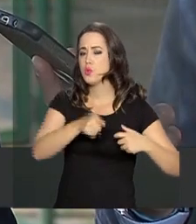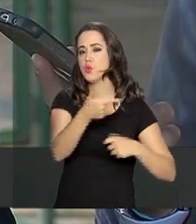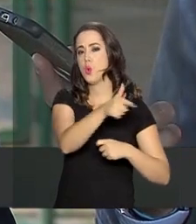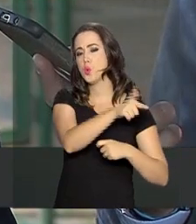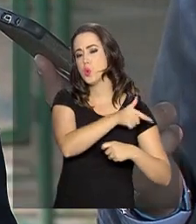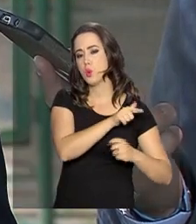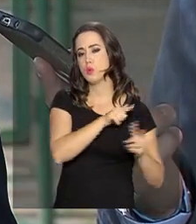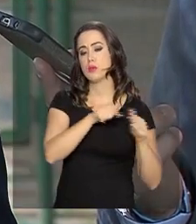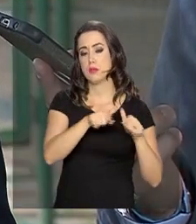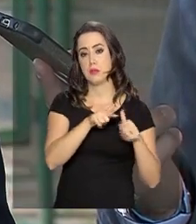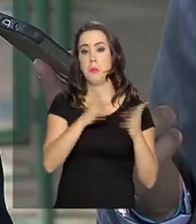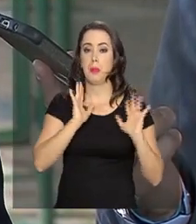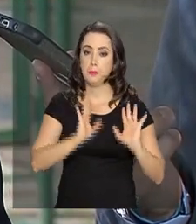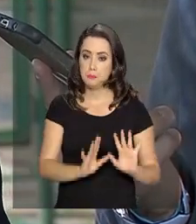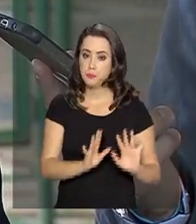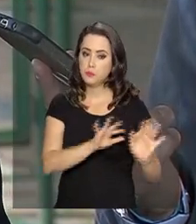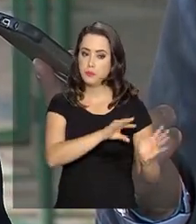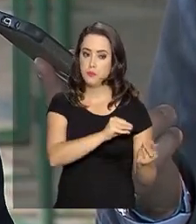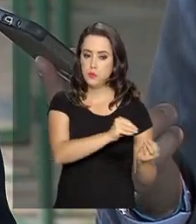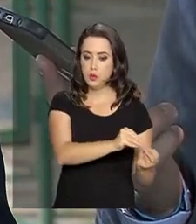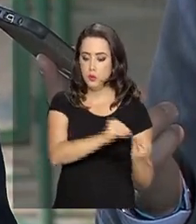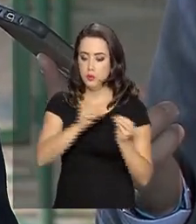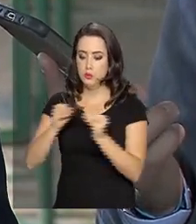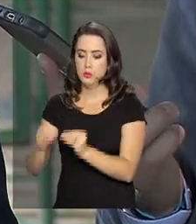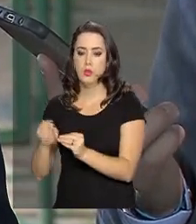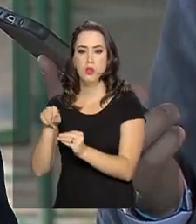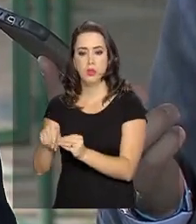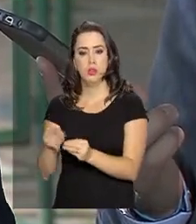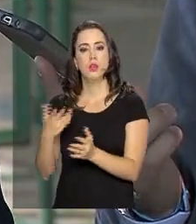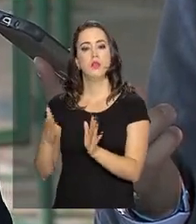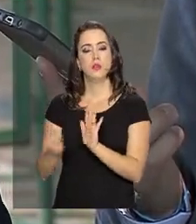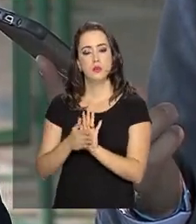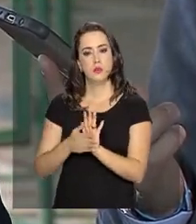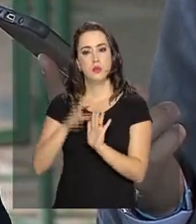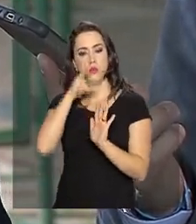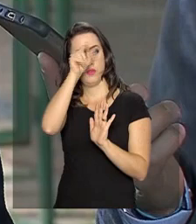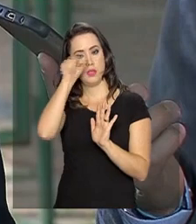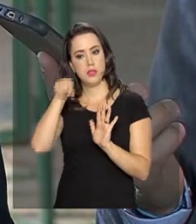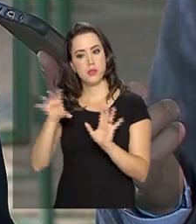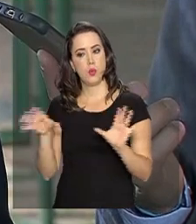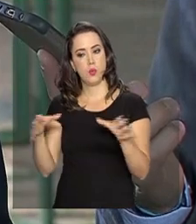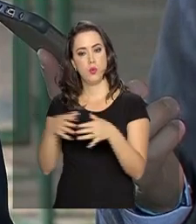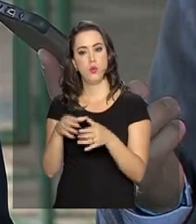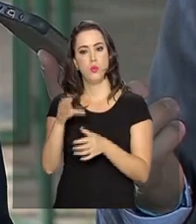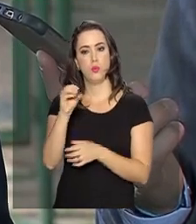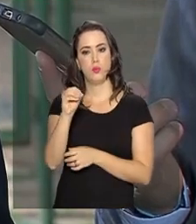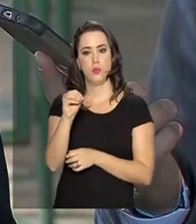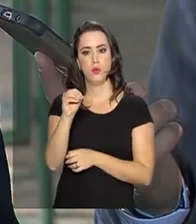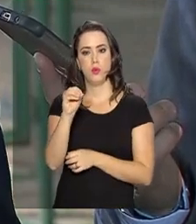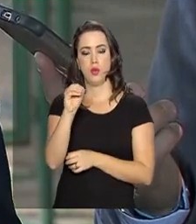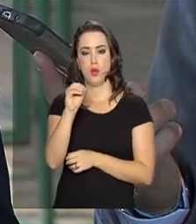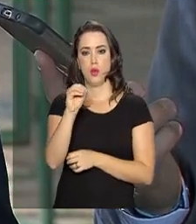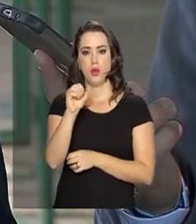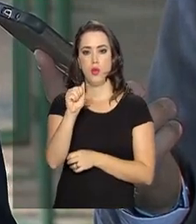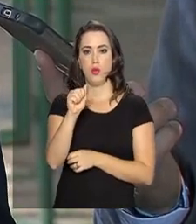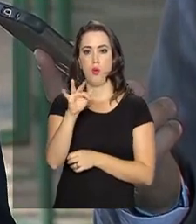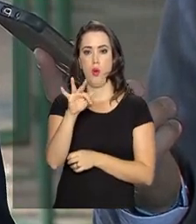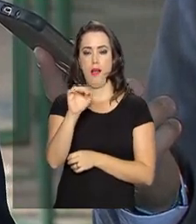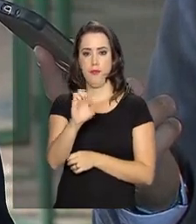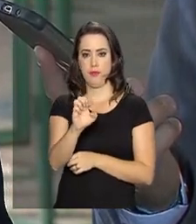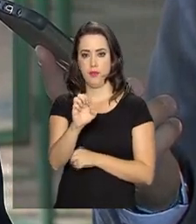atribuições. Nessa linha da transferência, há um propósito também de fortalecer o COAF. Hoje o COAF,